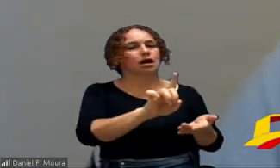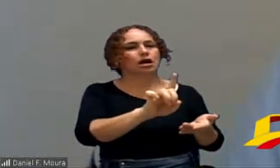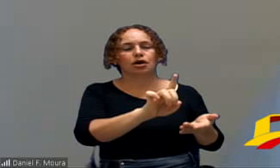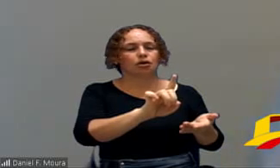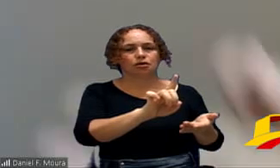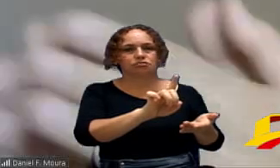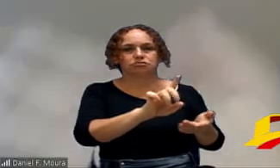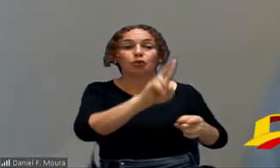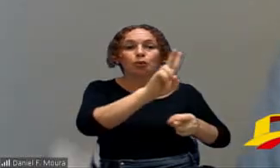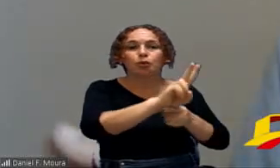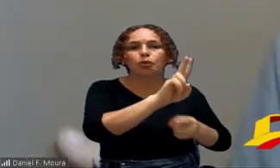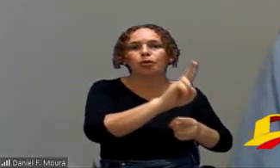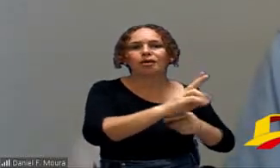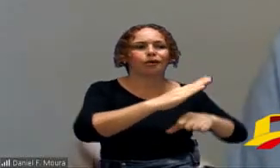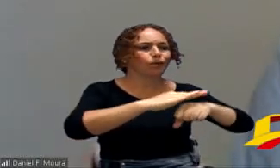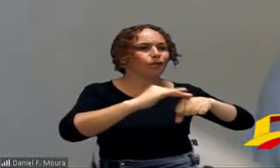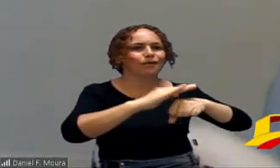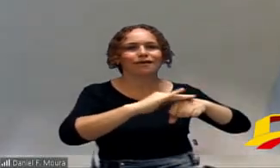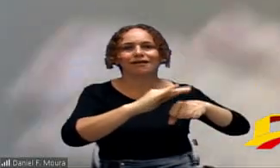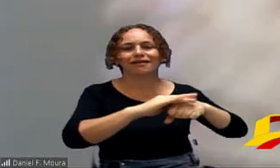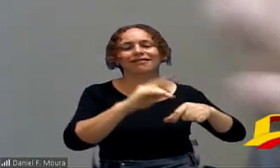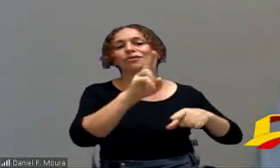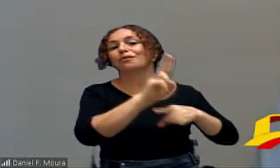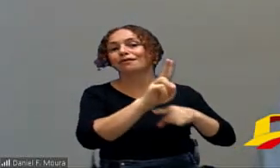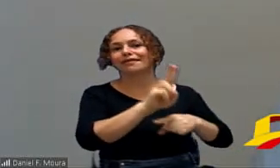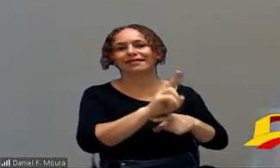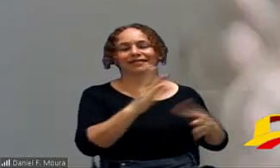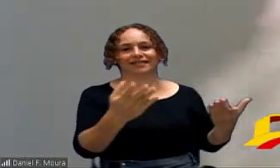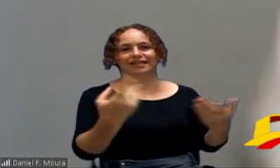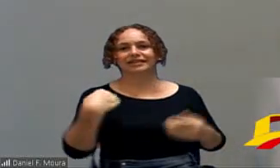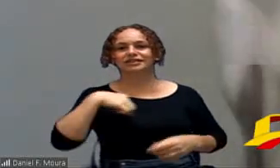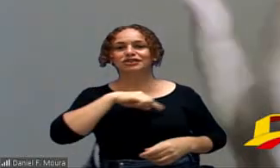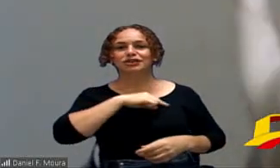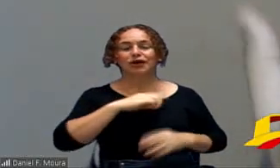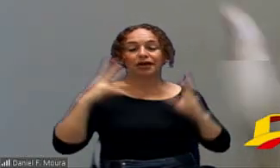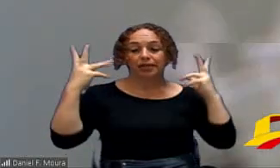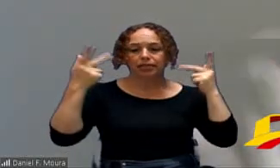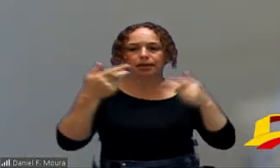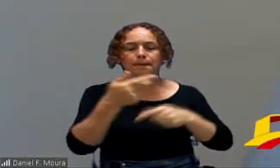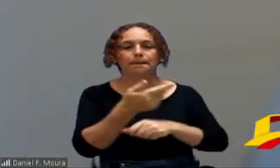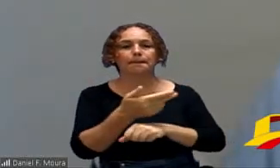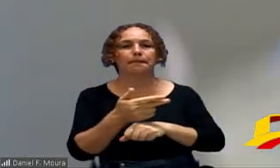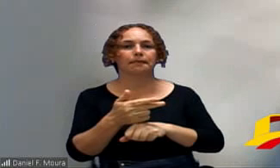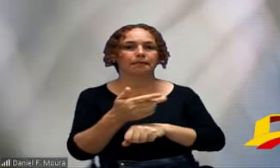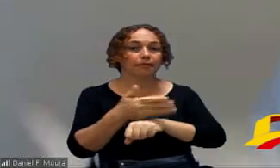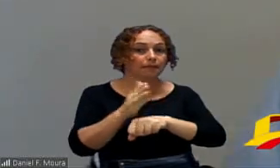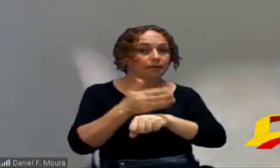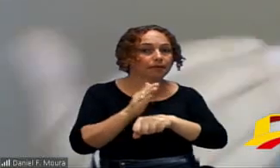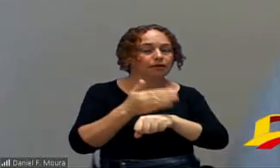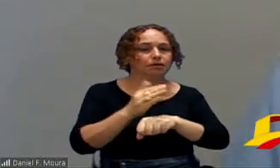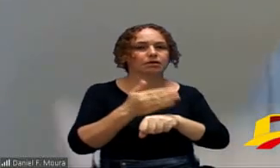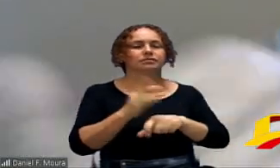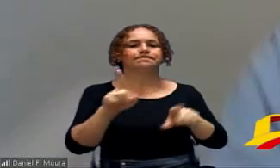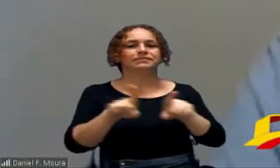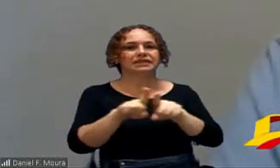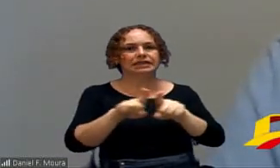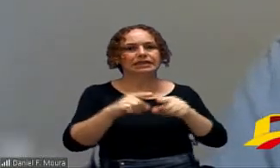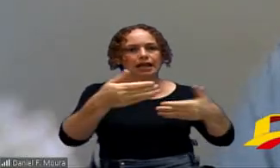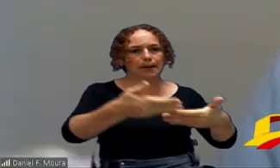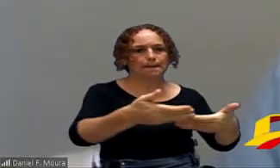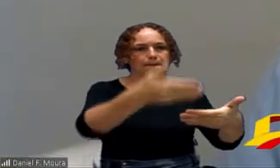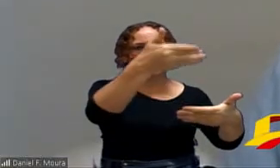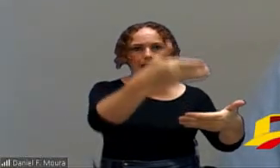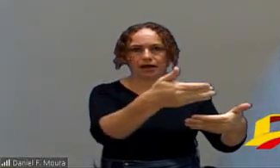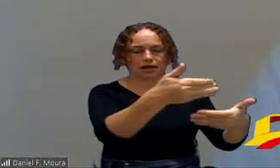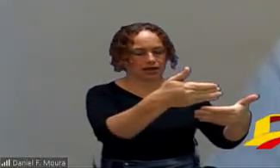espécies de animais. A gente treina os animais numa área de proteção, ou seja, existe uma barreira de proteção para que as pessoas pessoas não têm contato diretamente com o